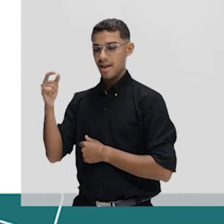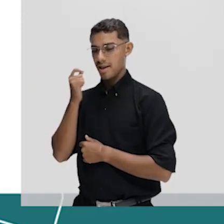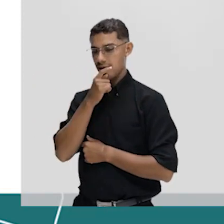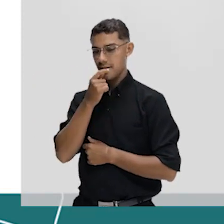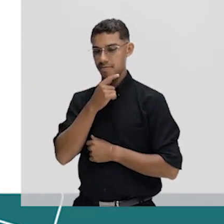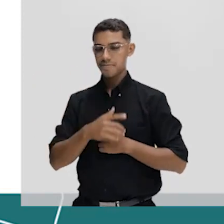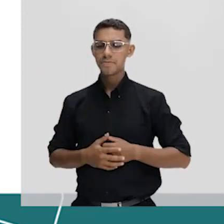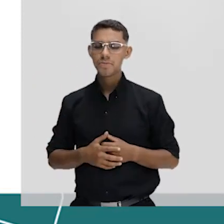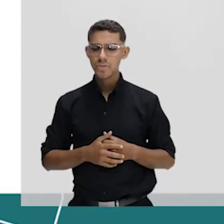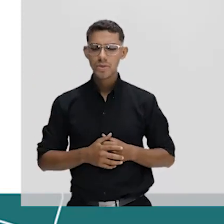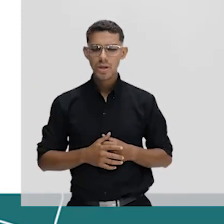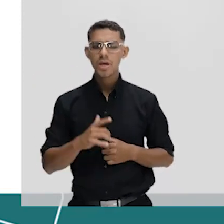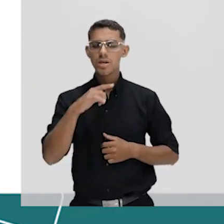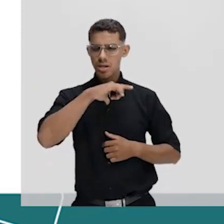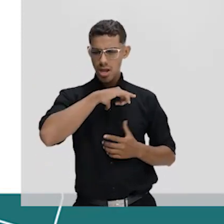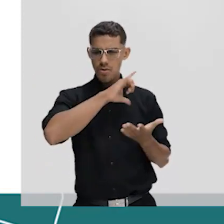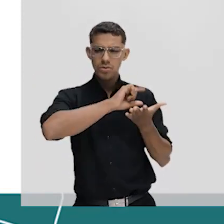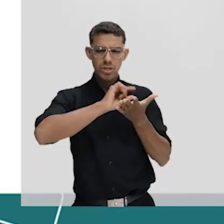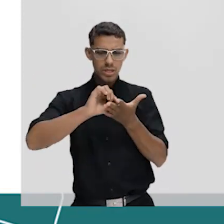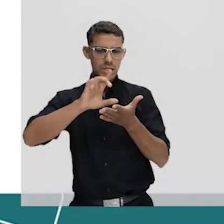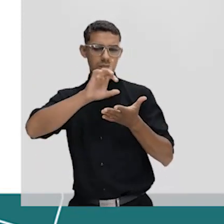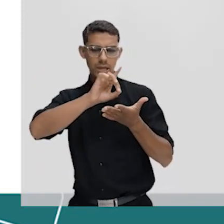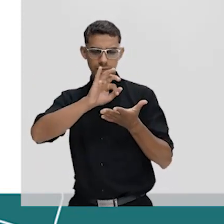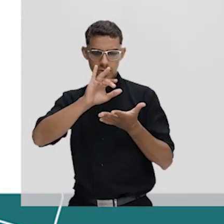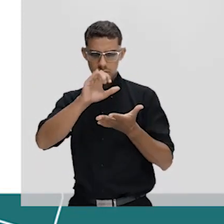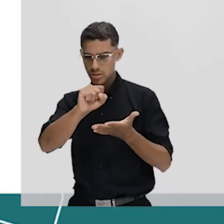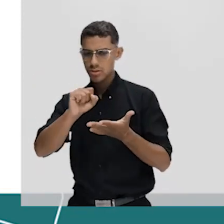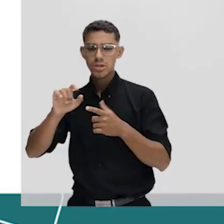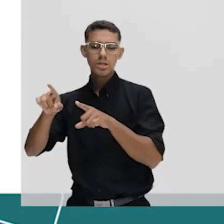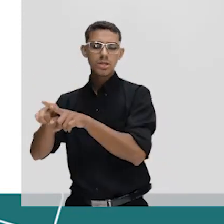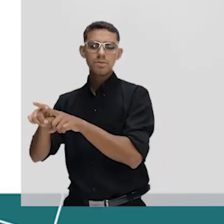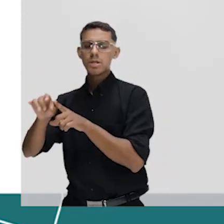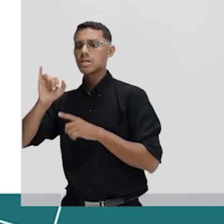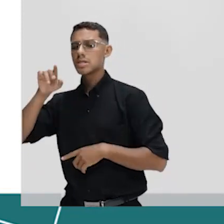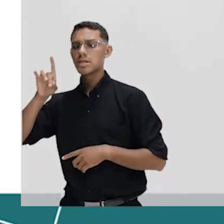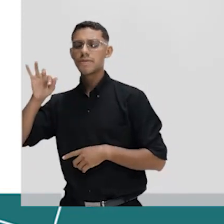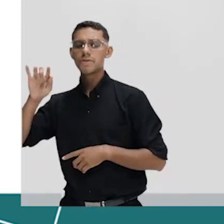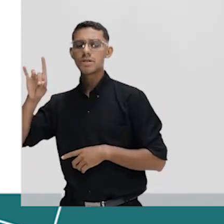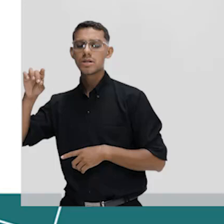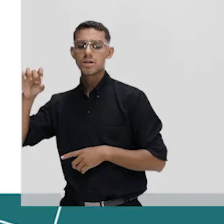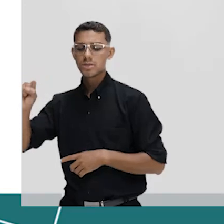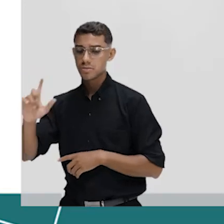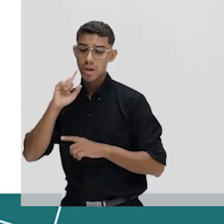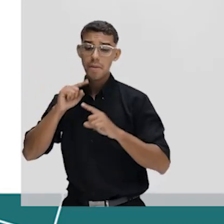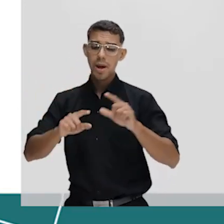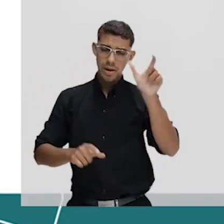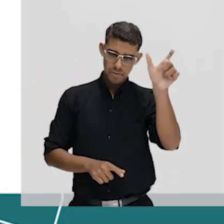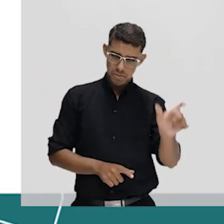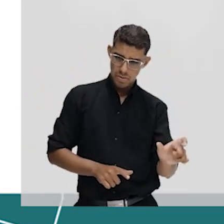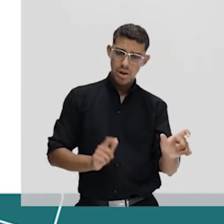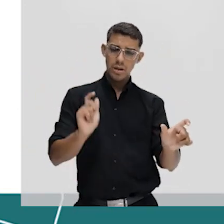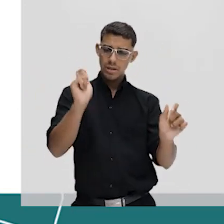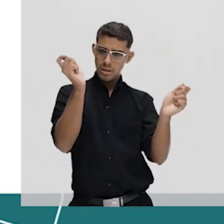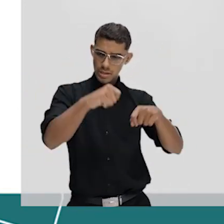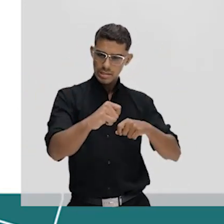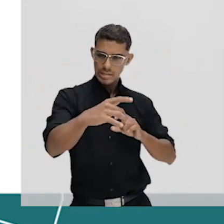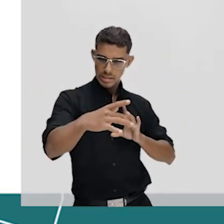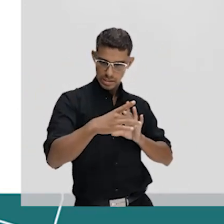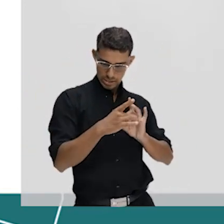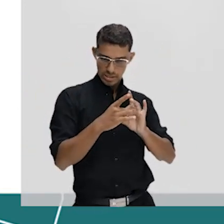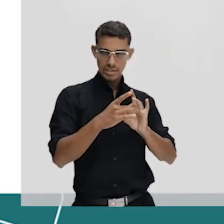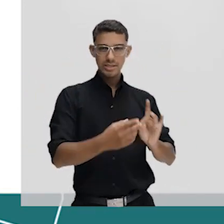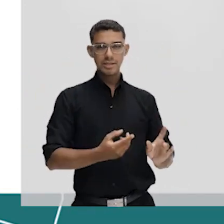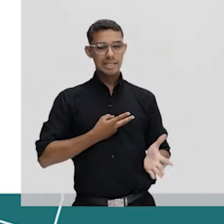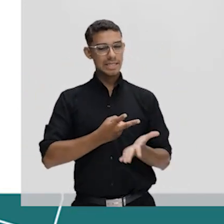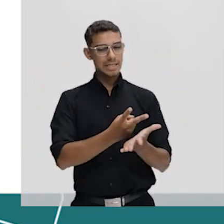assim: temos artigos definidos e indefinidos, mas você podia ser definido na minha vida, né? Tá